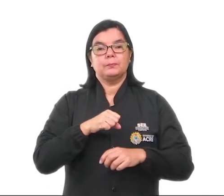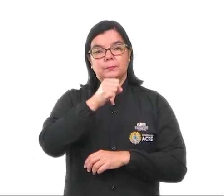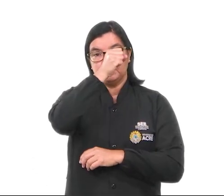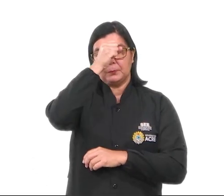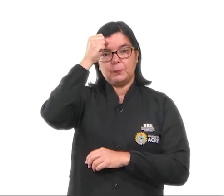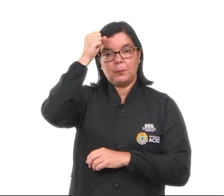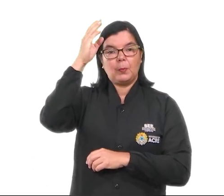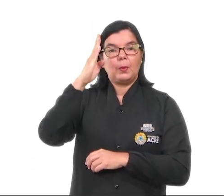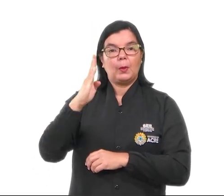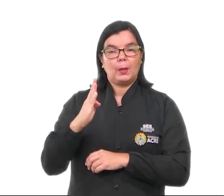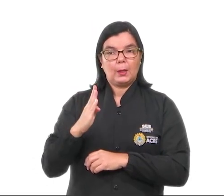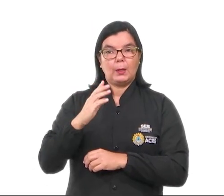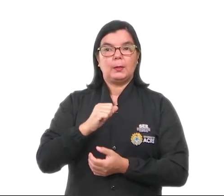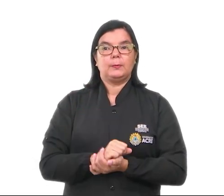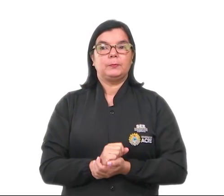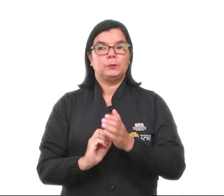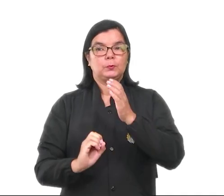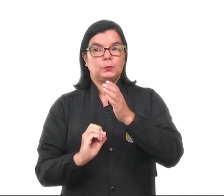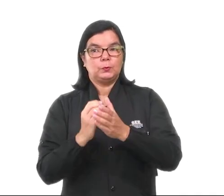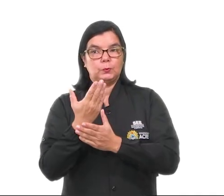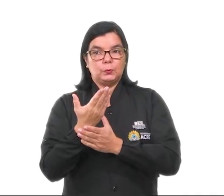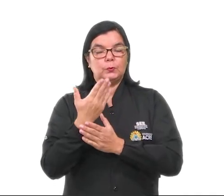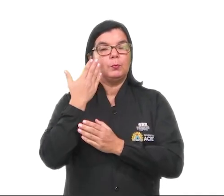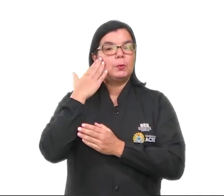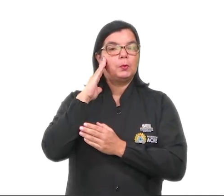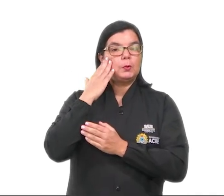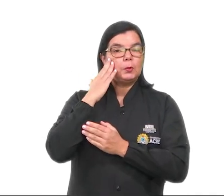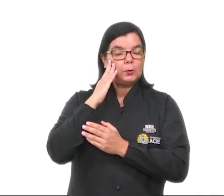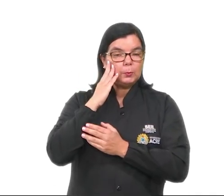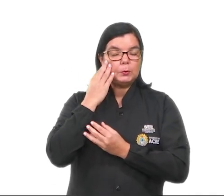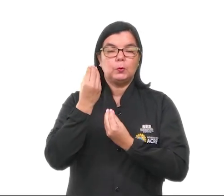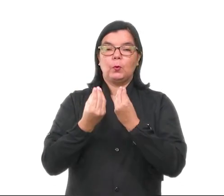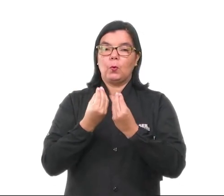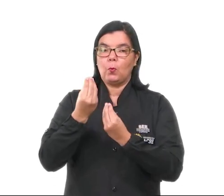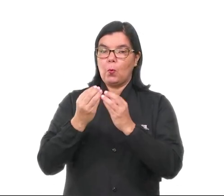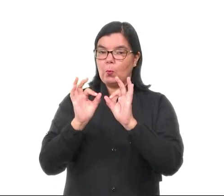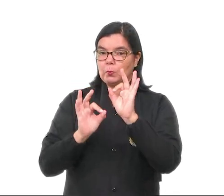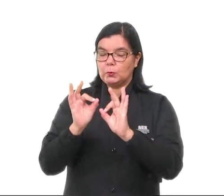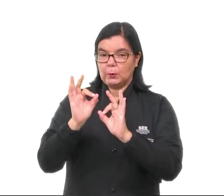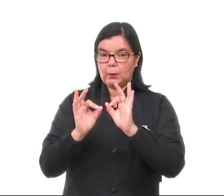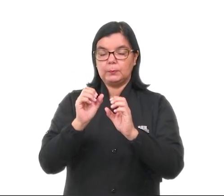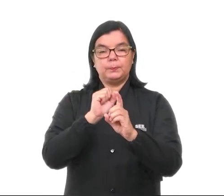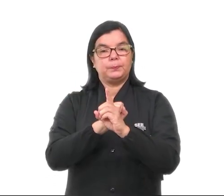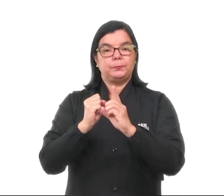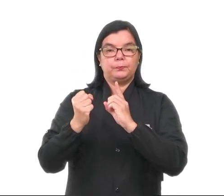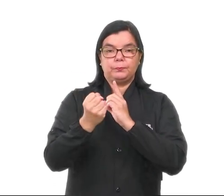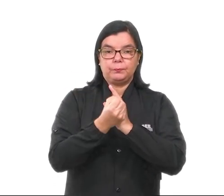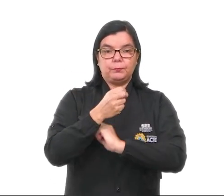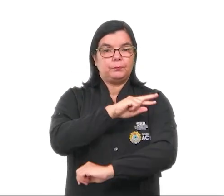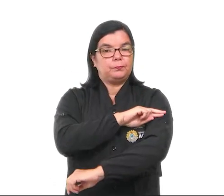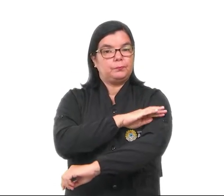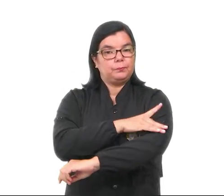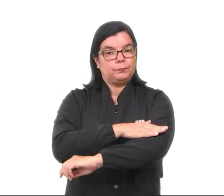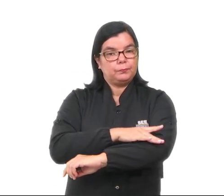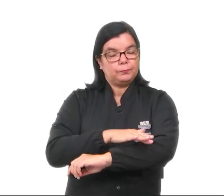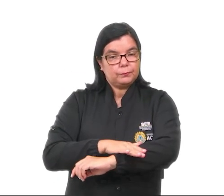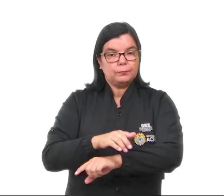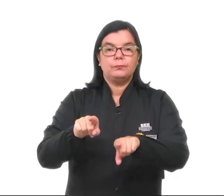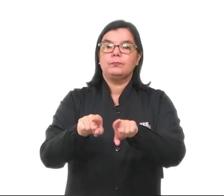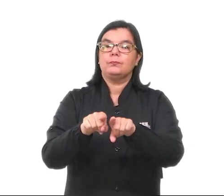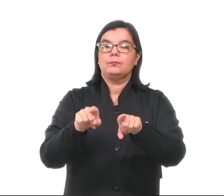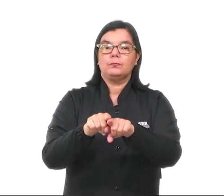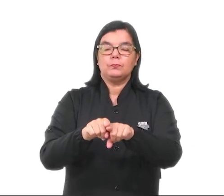sociologia brasileira nasce para compreender a formação social, racial e cultural